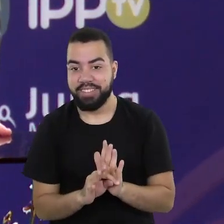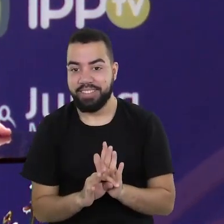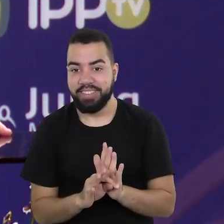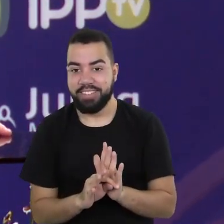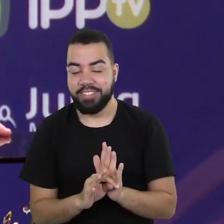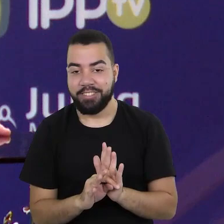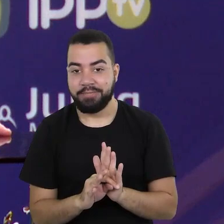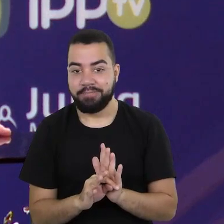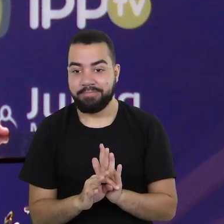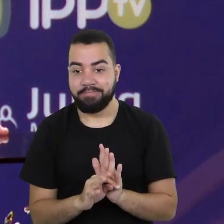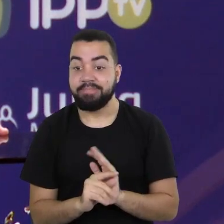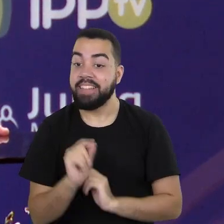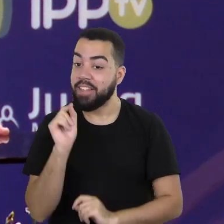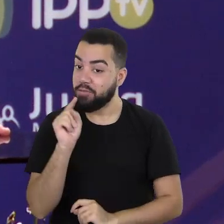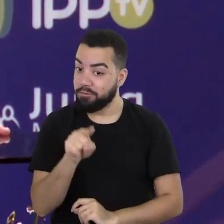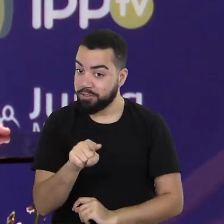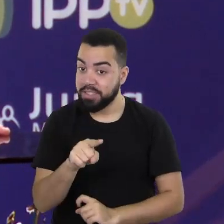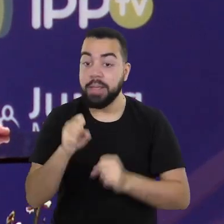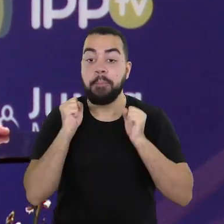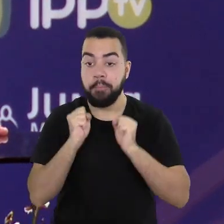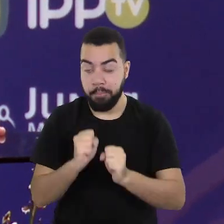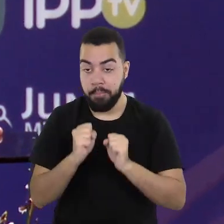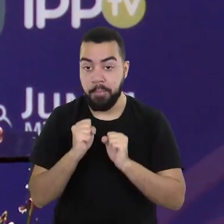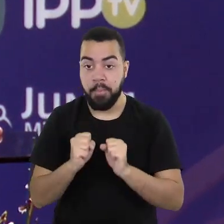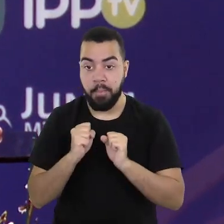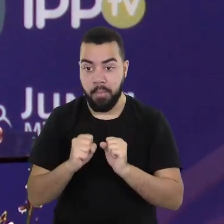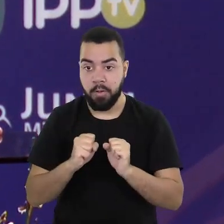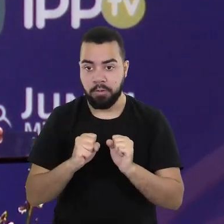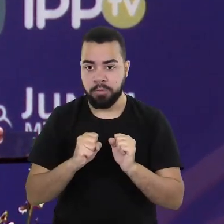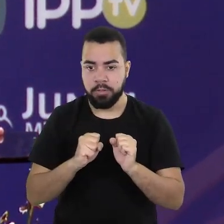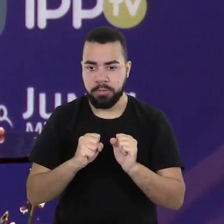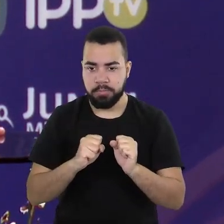é que você pode mudar o mundo